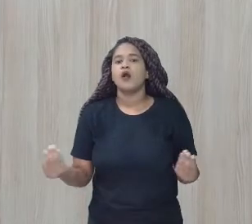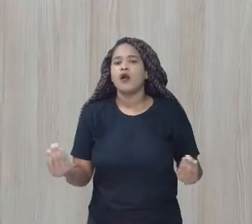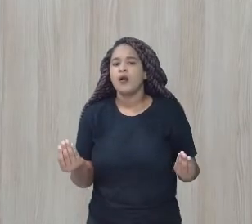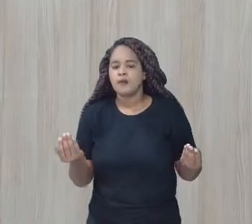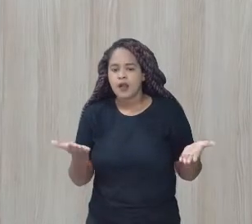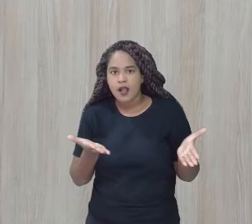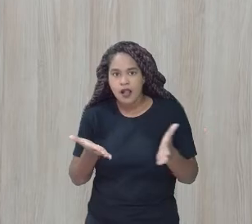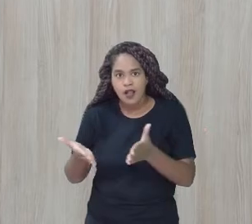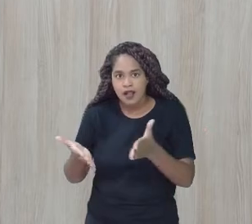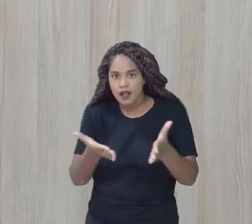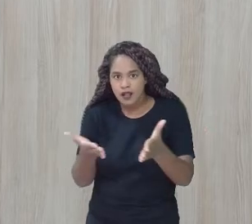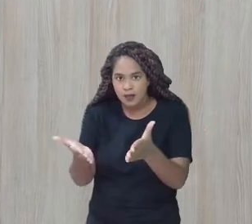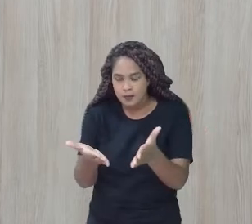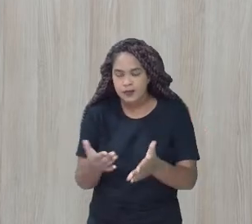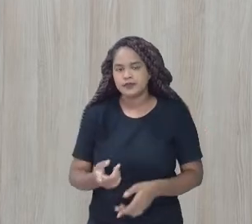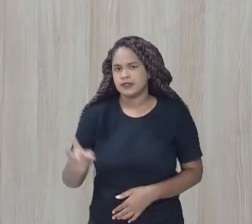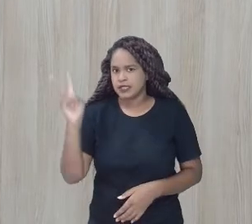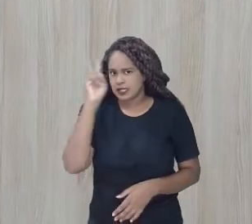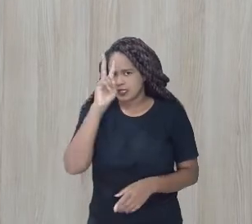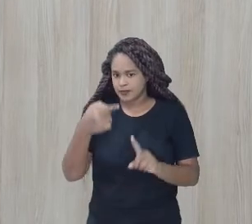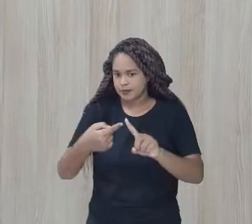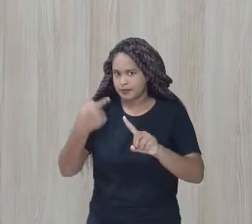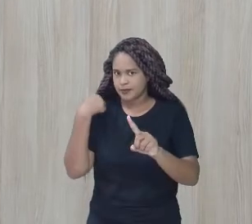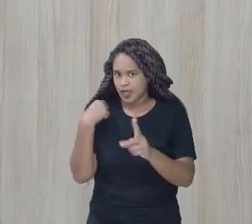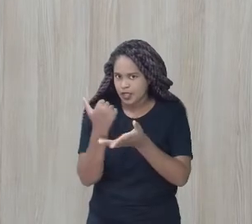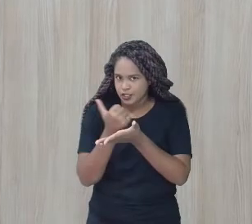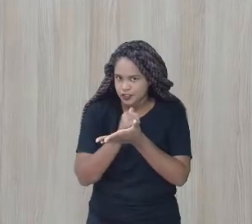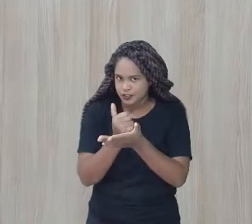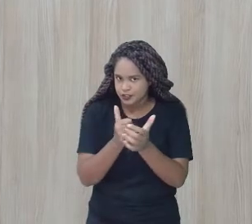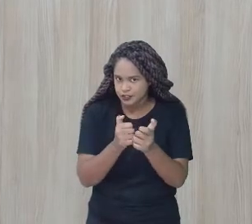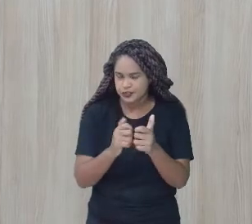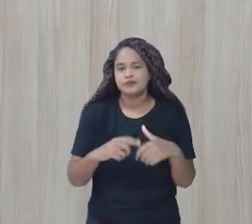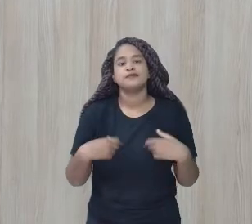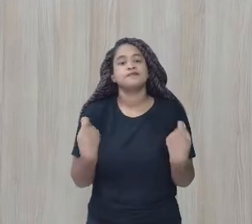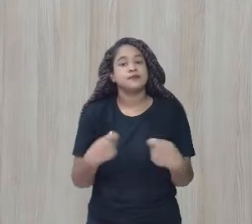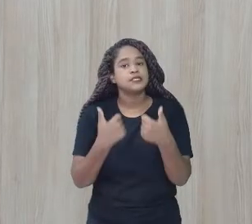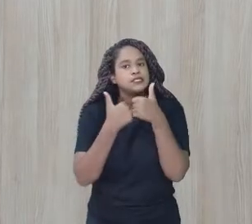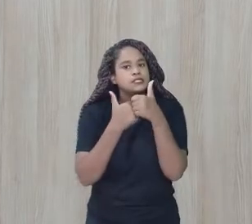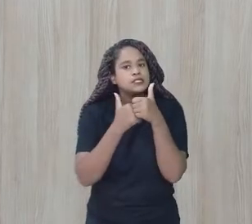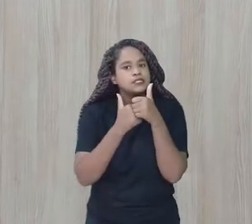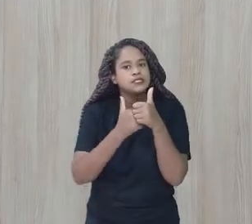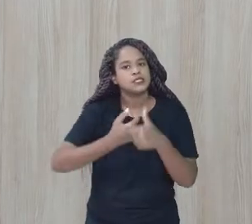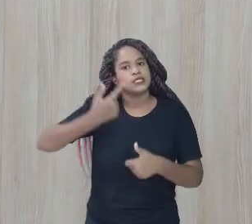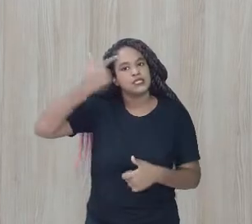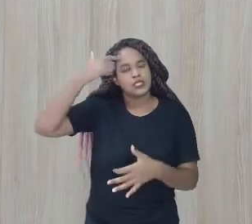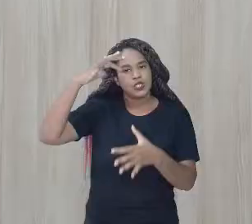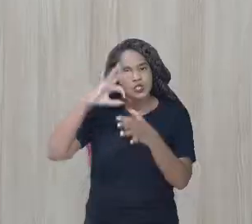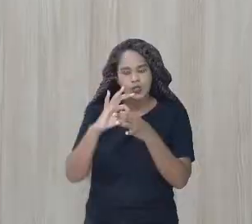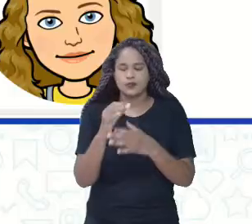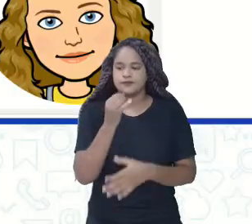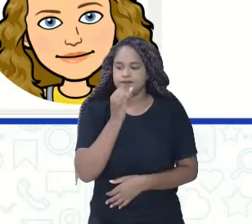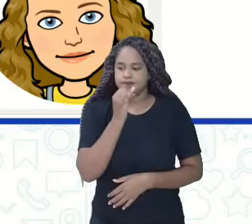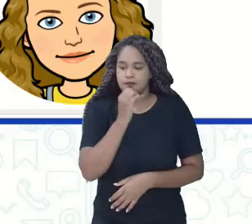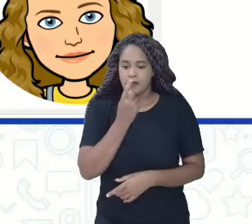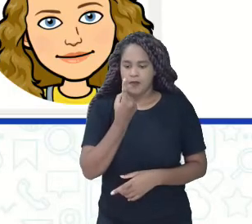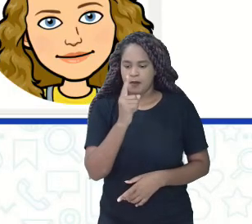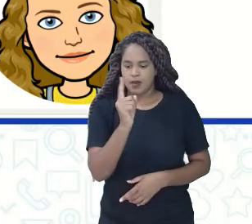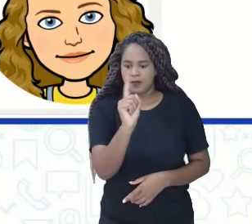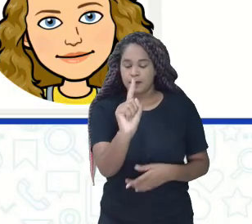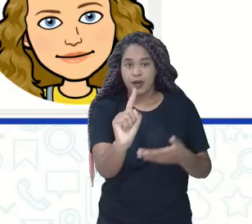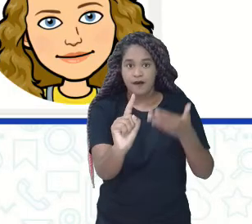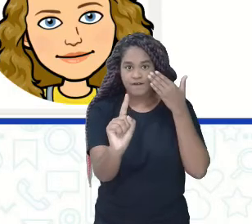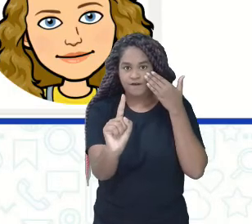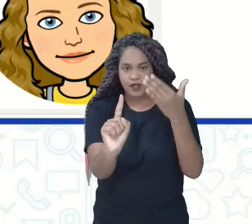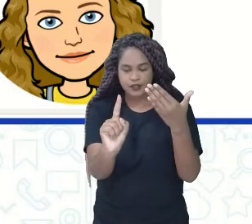pode seguir? Lembra do joguinho que a gente fez agora há pouco? A gente tem que seguir aí um raciocínio de caminhar para a frente e remover